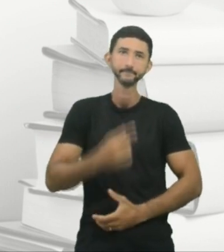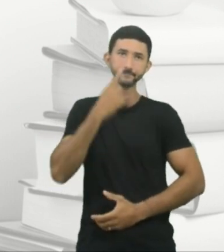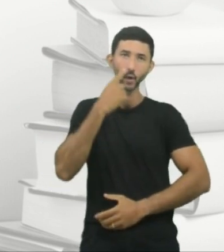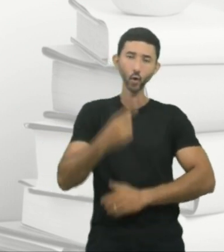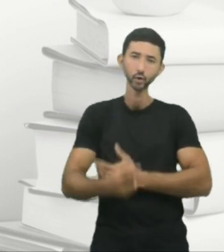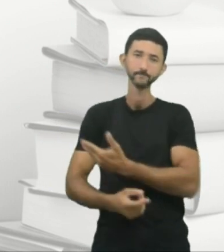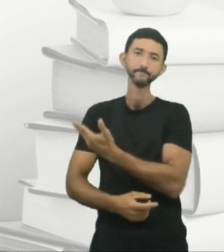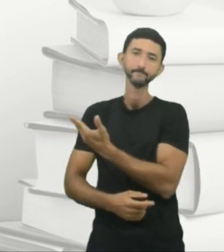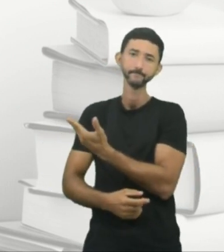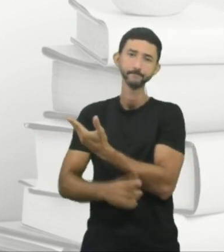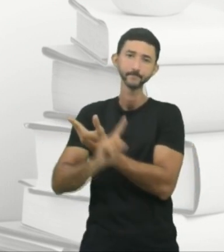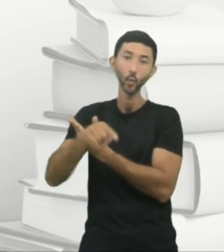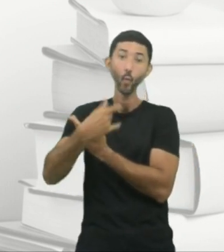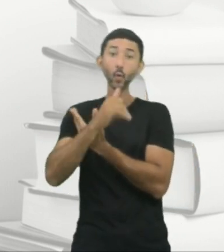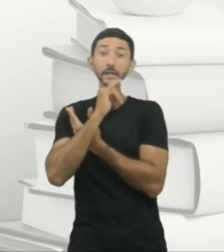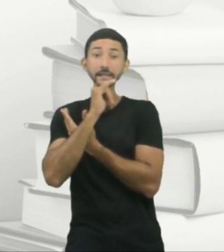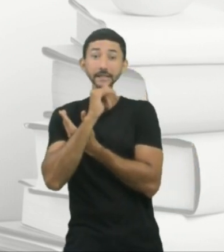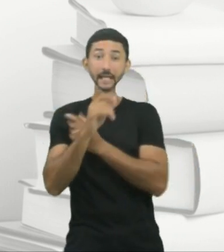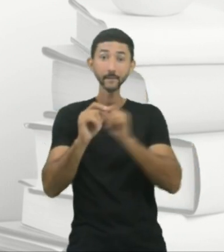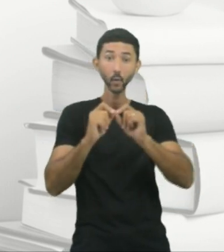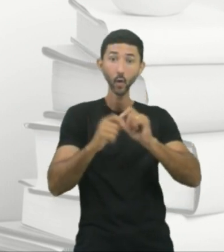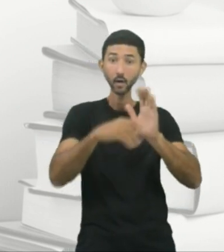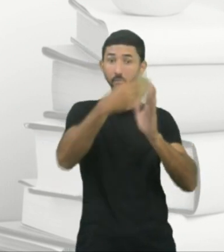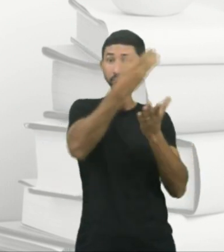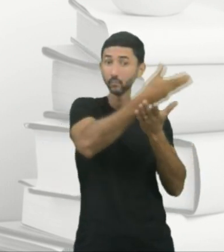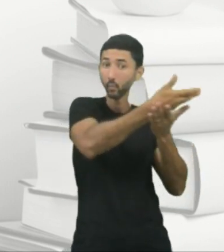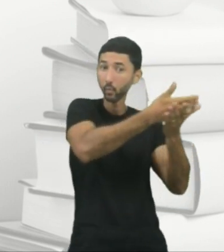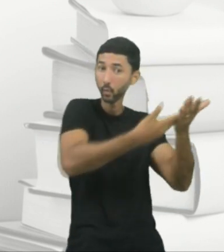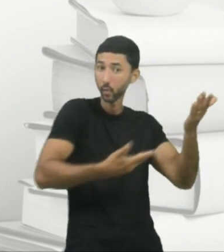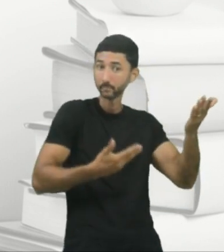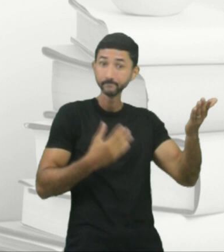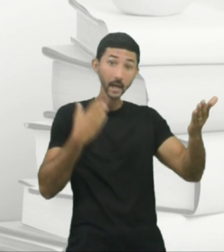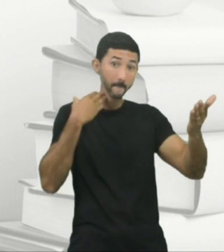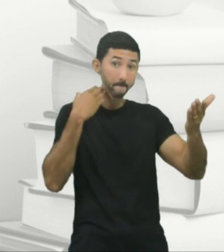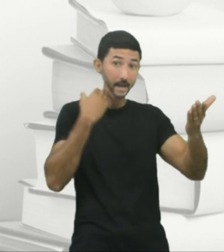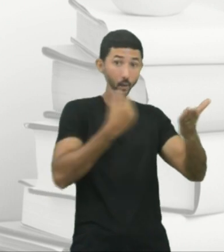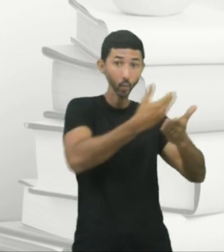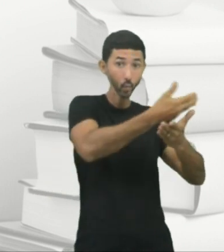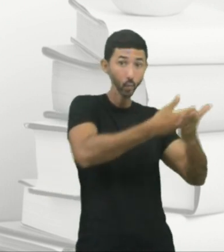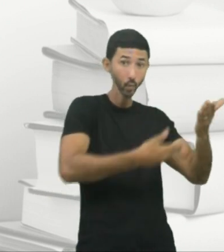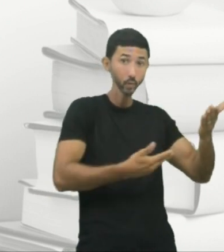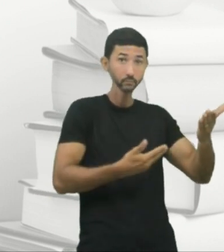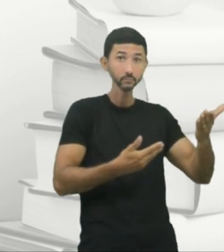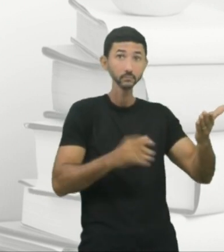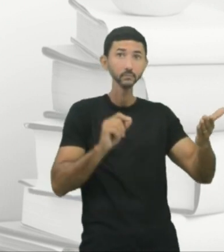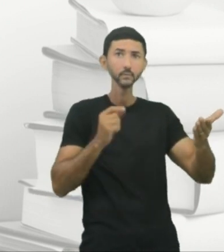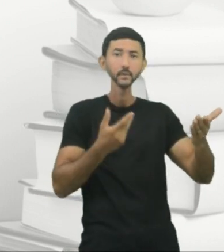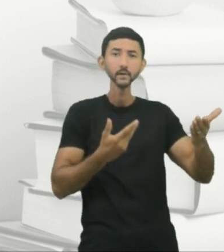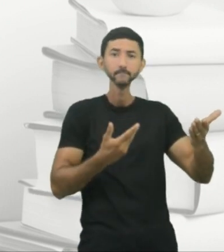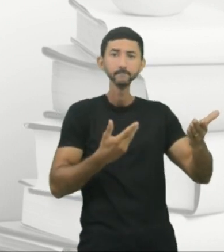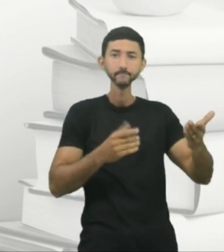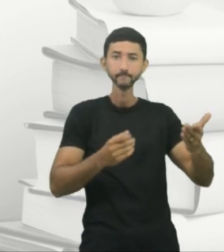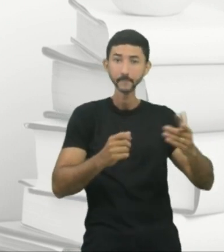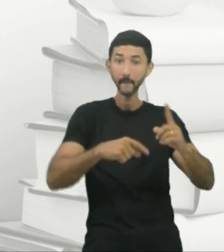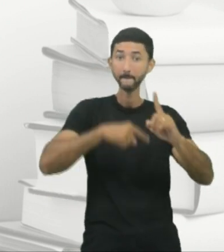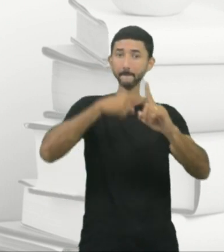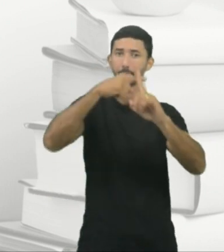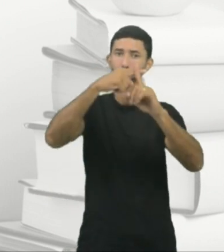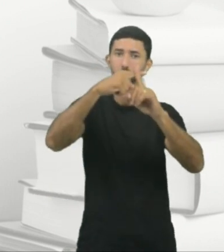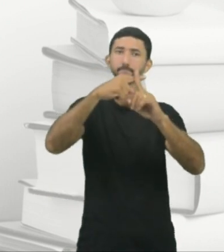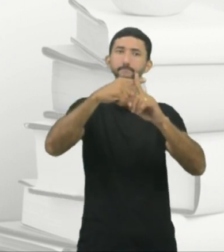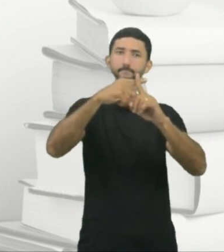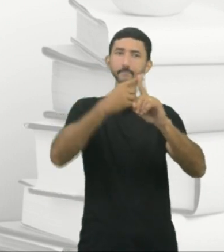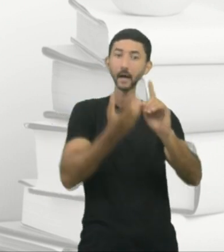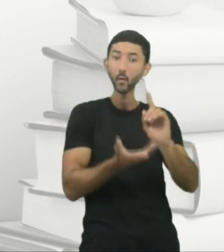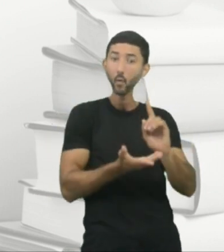Observa que eu trouxe um outro exemplo aqui de extrato bancário. Esse extrato, ele está agora positivo.